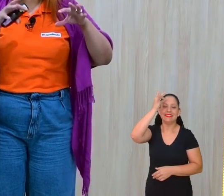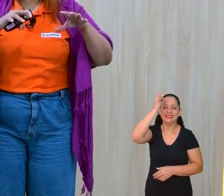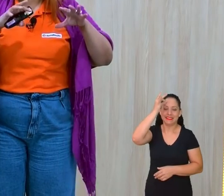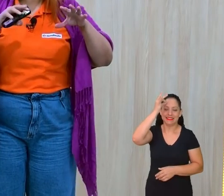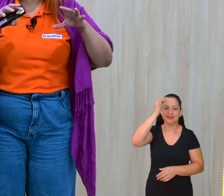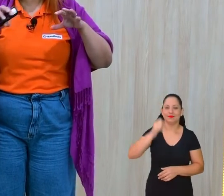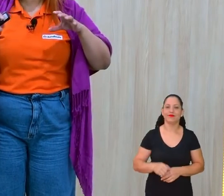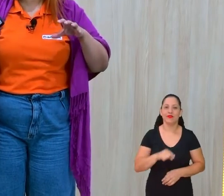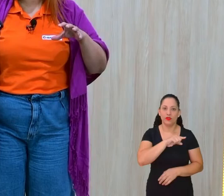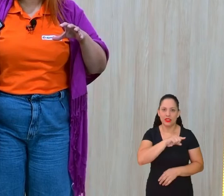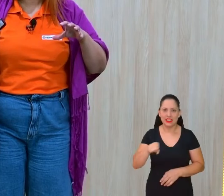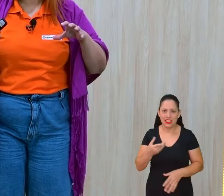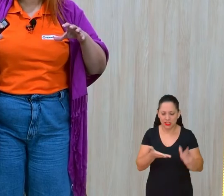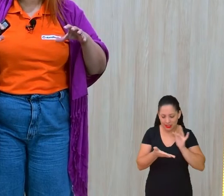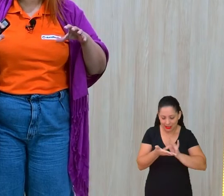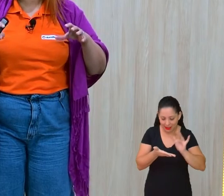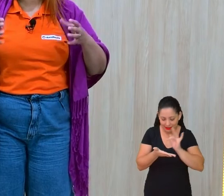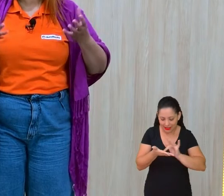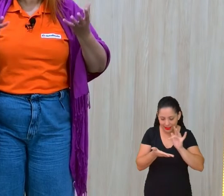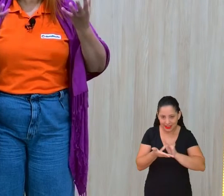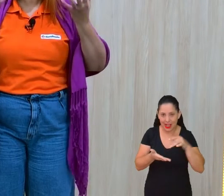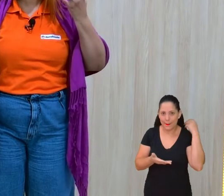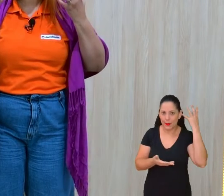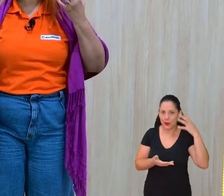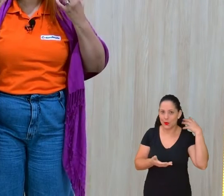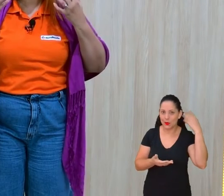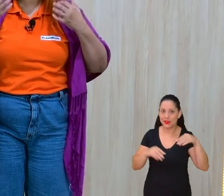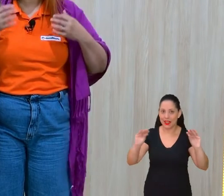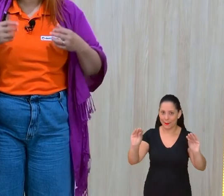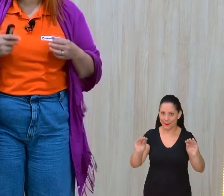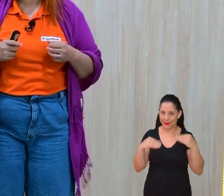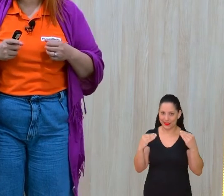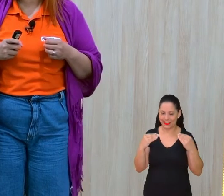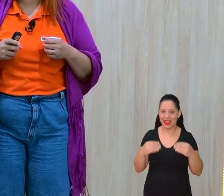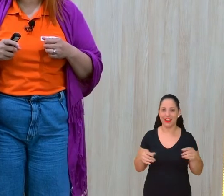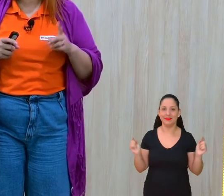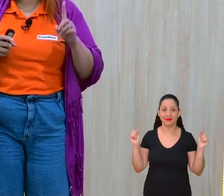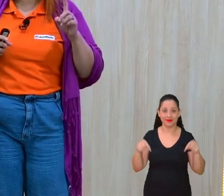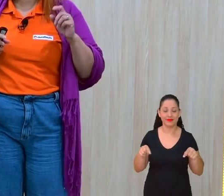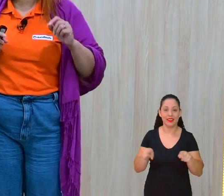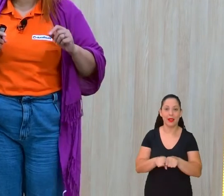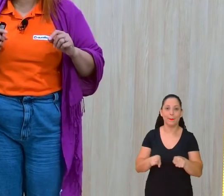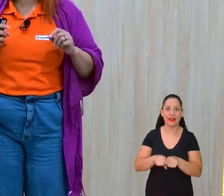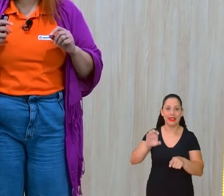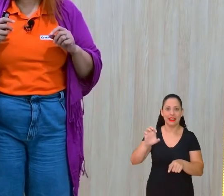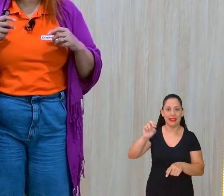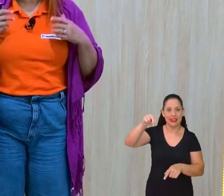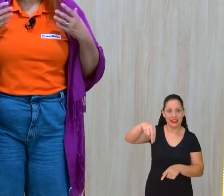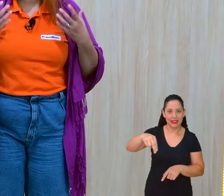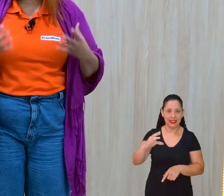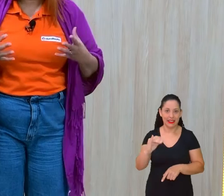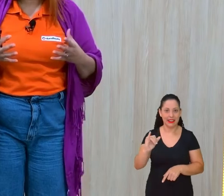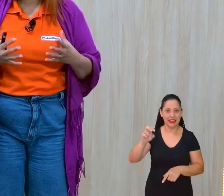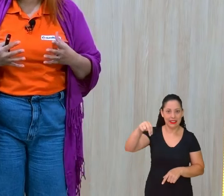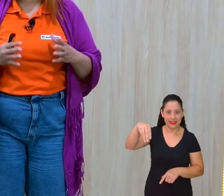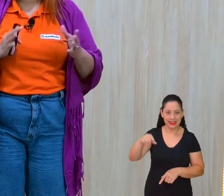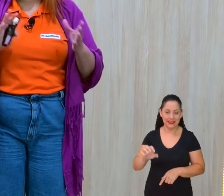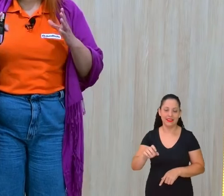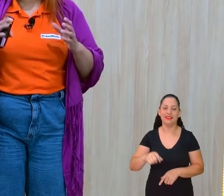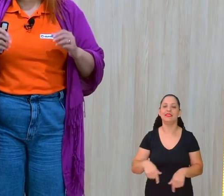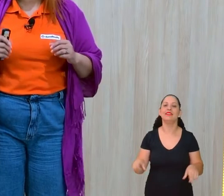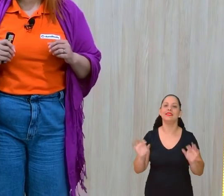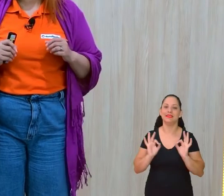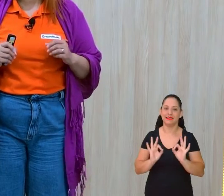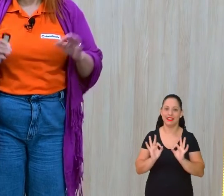gravem vocês tocando uma música e mande para o Ensine no Momento Lumière ou qualquer